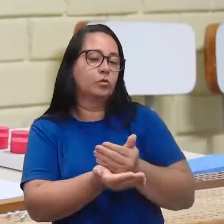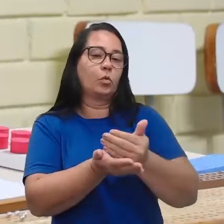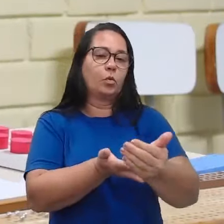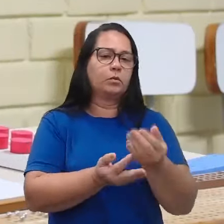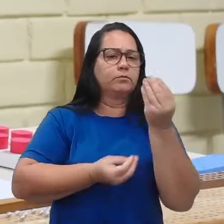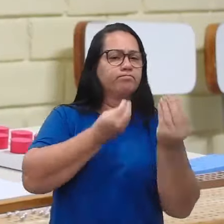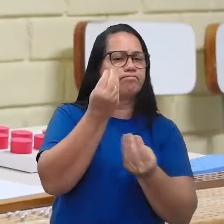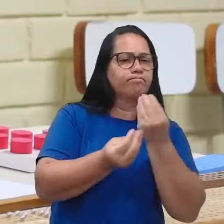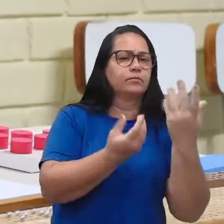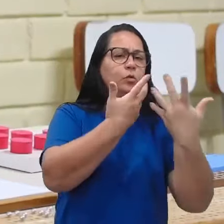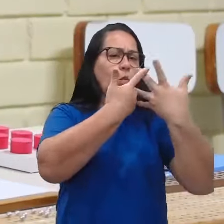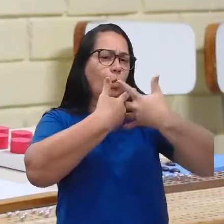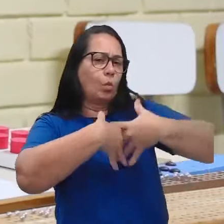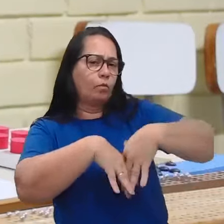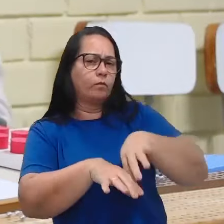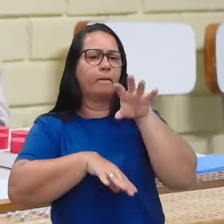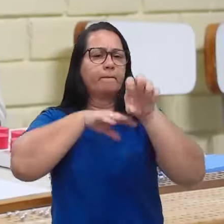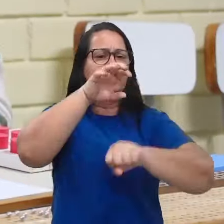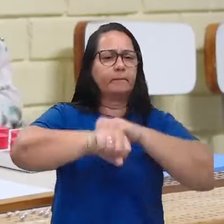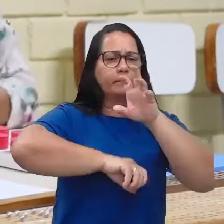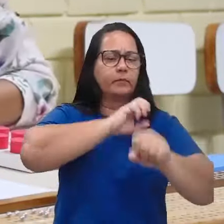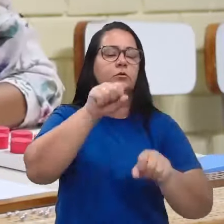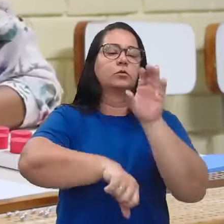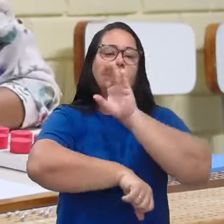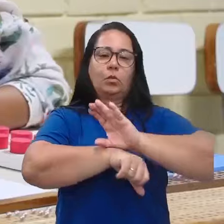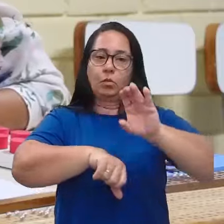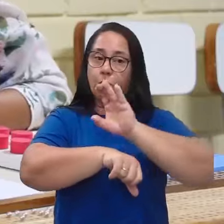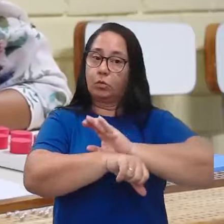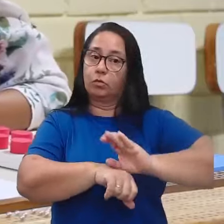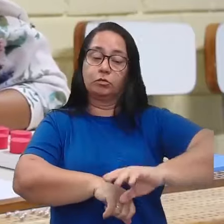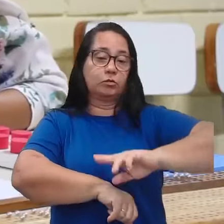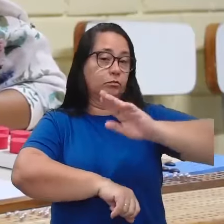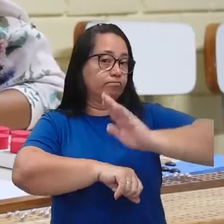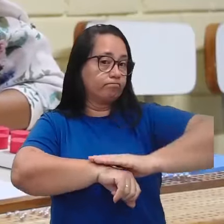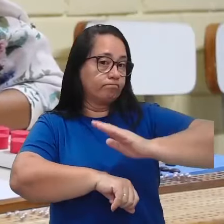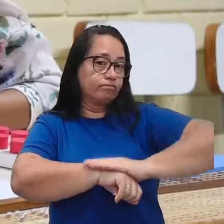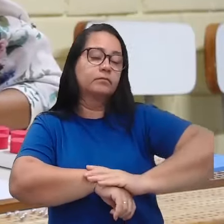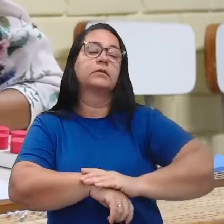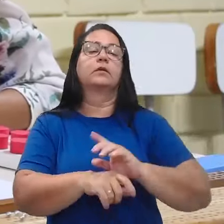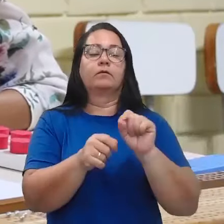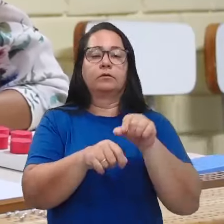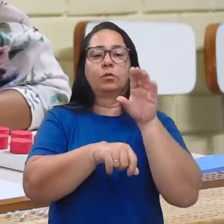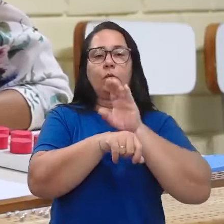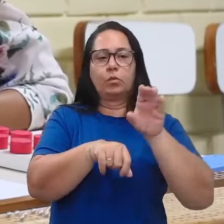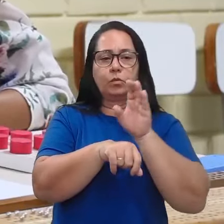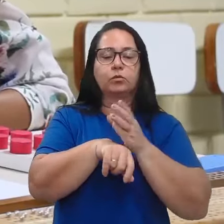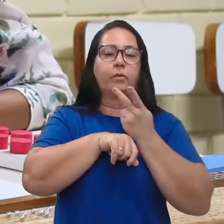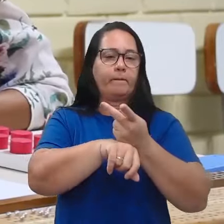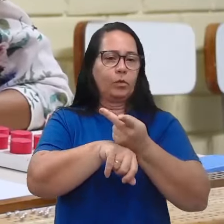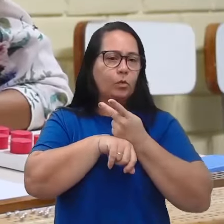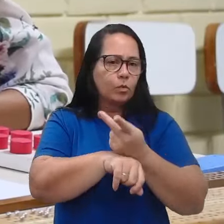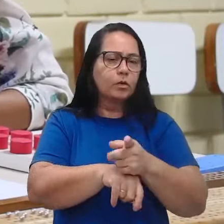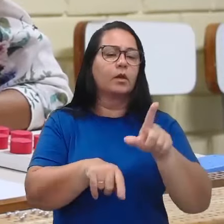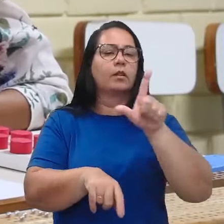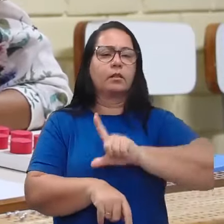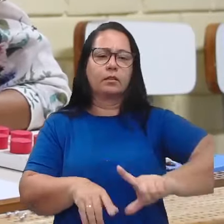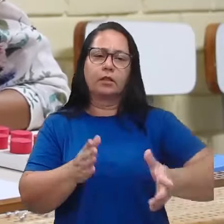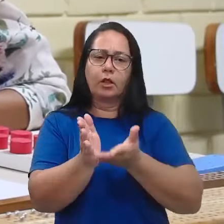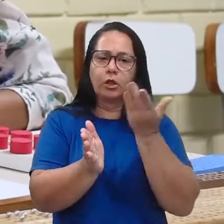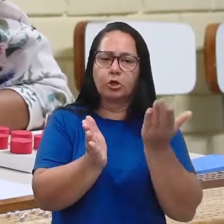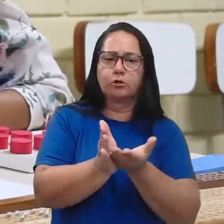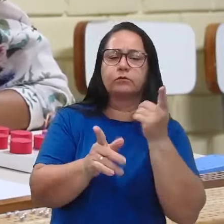funcionava e busquei cursos por conta própria, fui fazendo cursos e procurando literaturas e daí